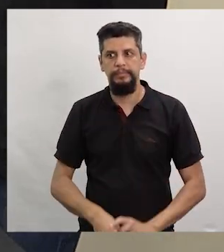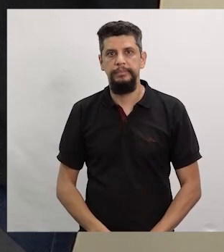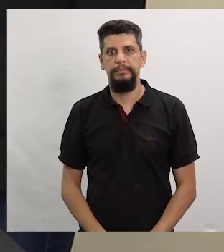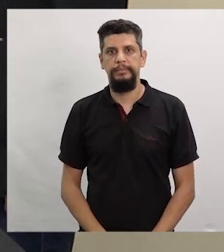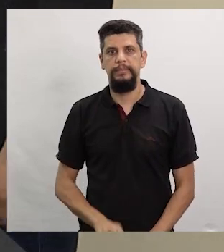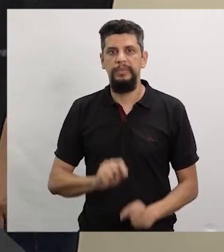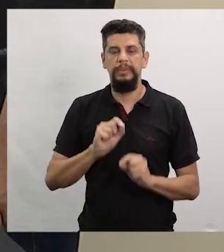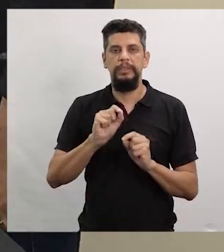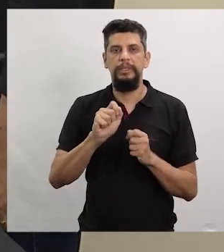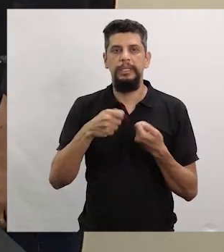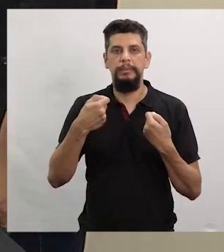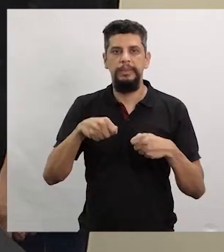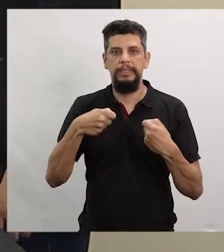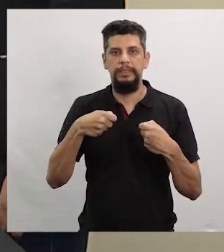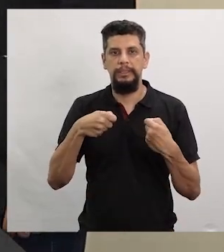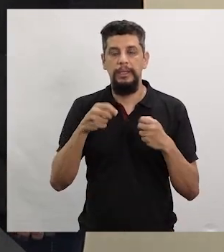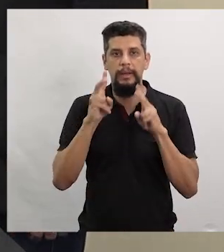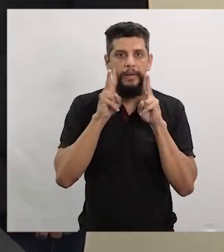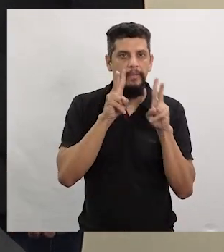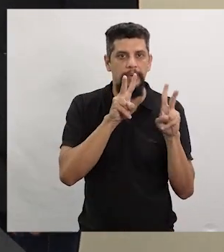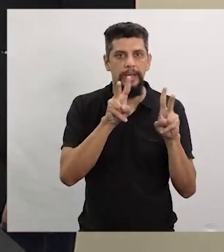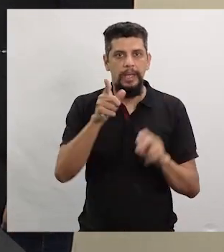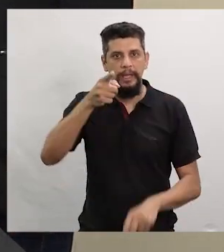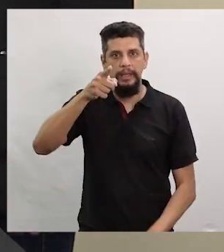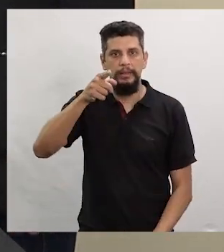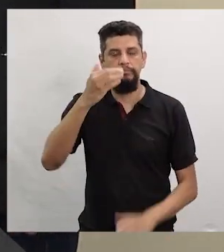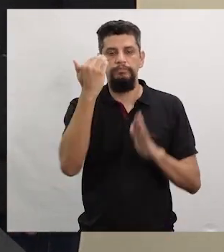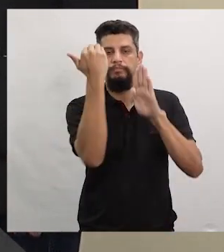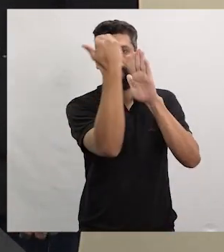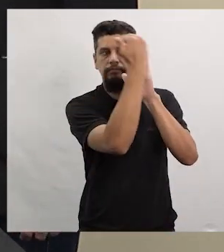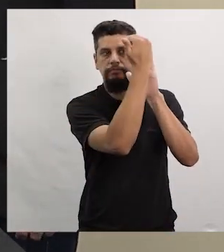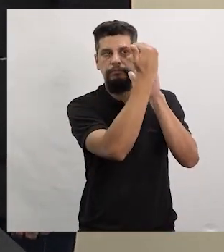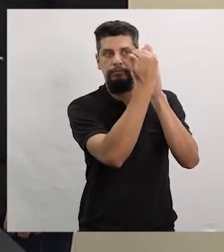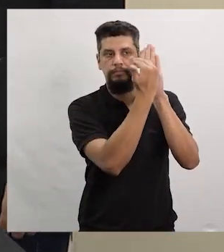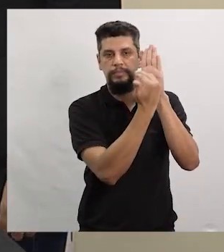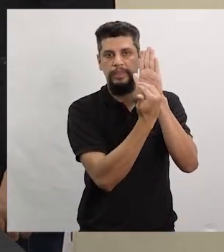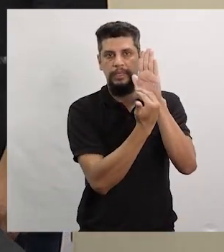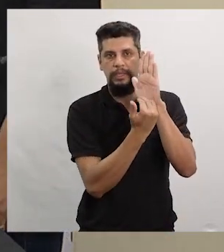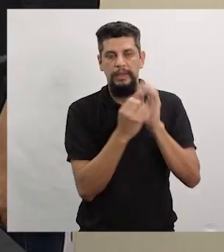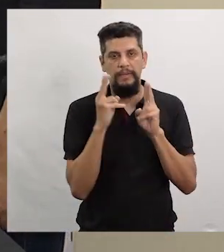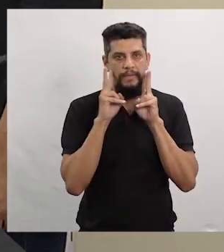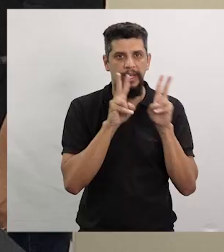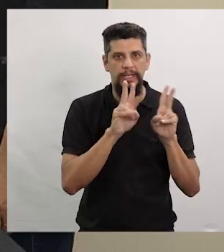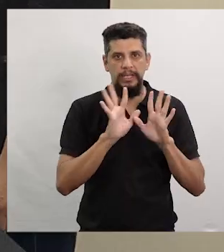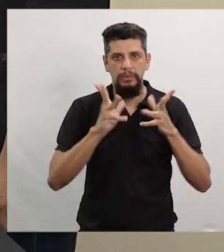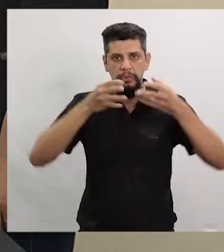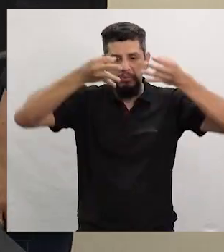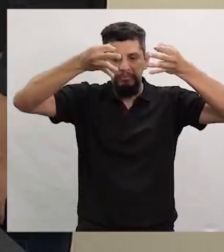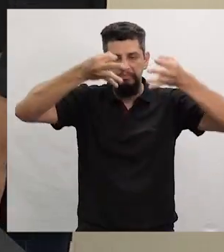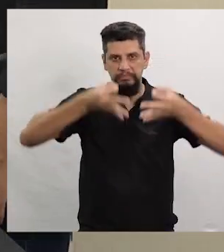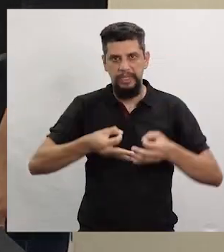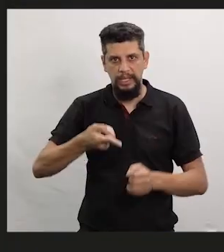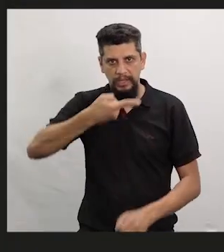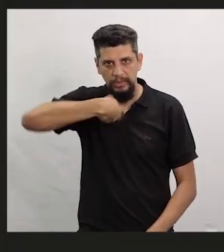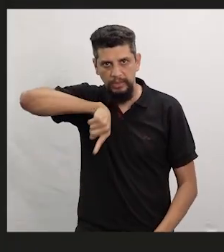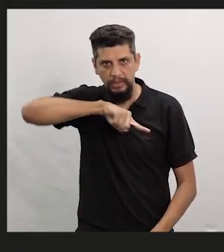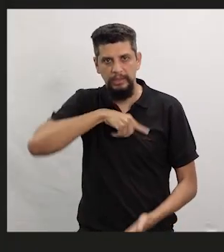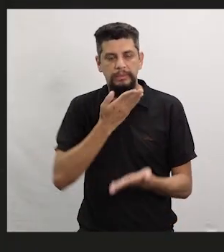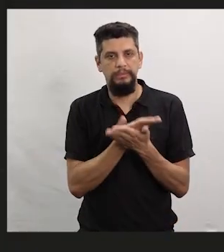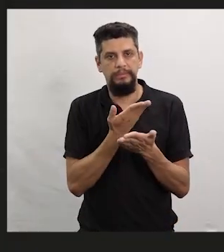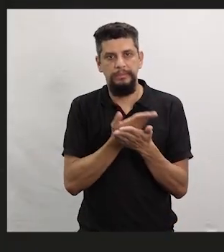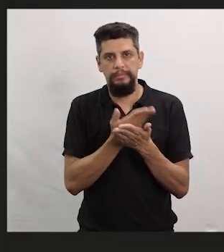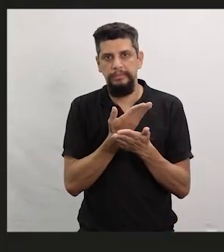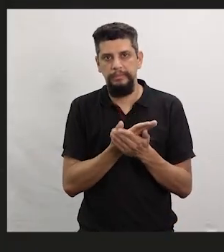hum que que nós vamos precisar ver a nossa rotina vamos ver se deu tudo certinho nossa aula